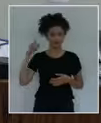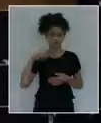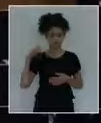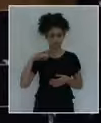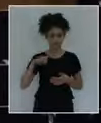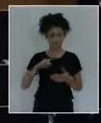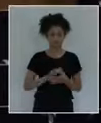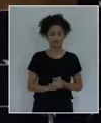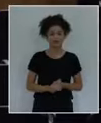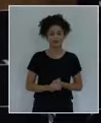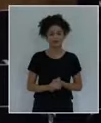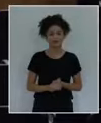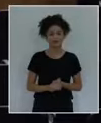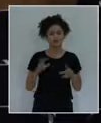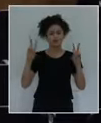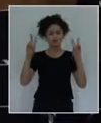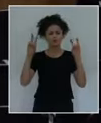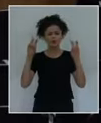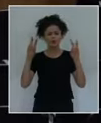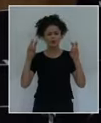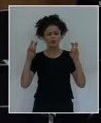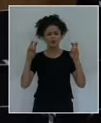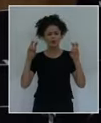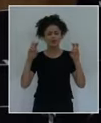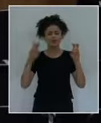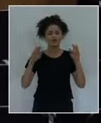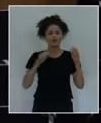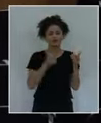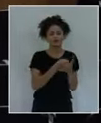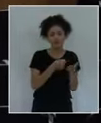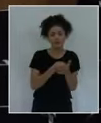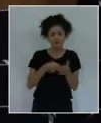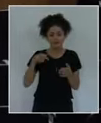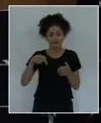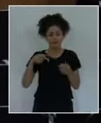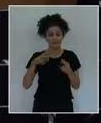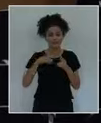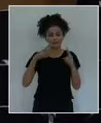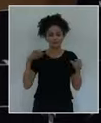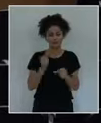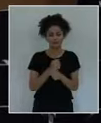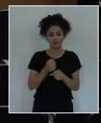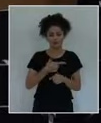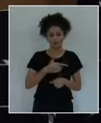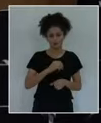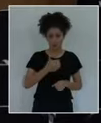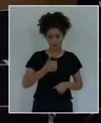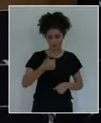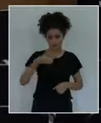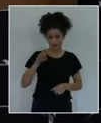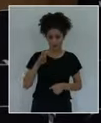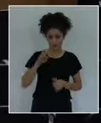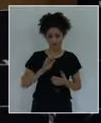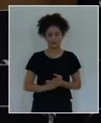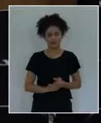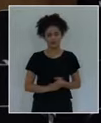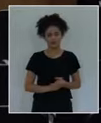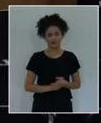de Minas Gerais, relativo às contas do município no exercício 2015. Antes de